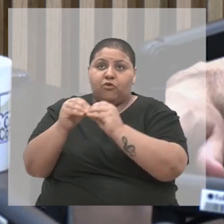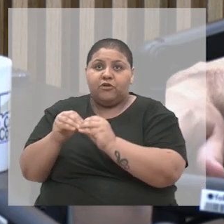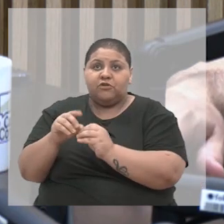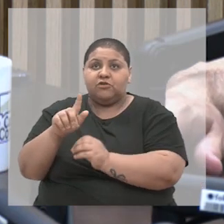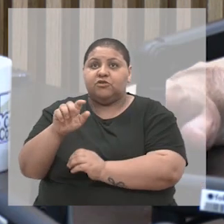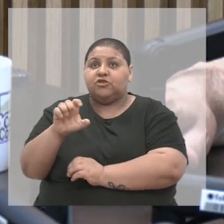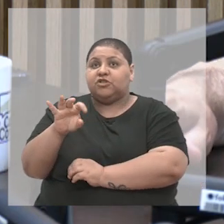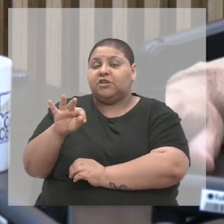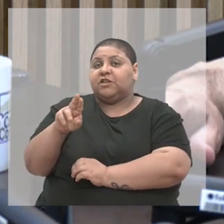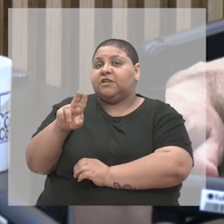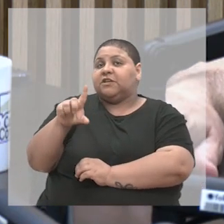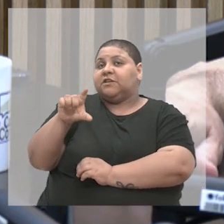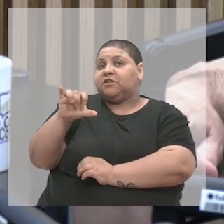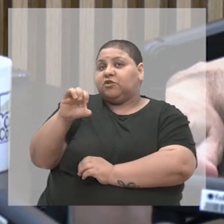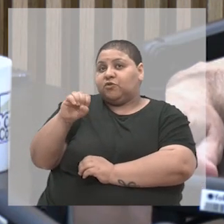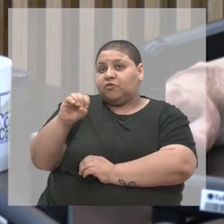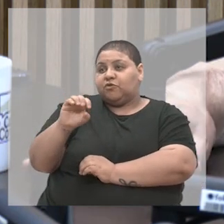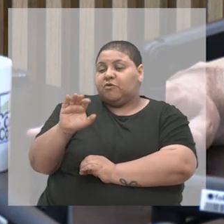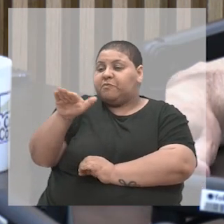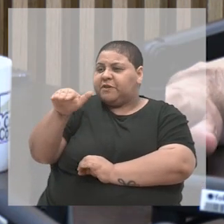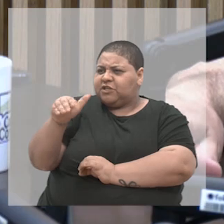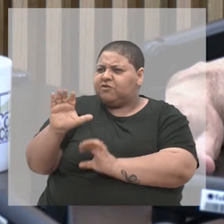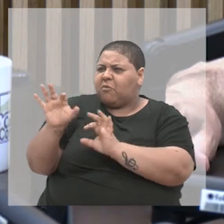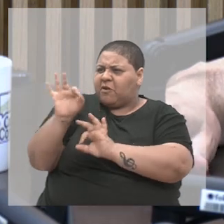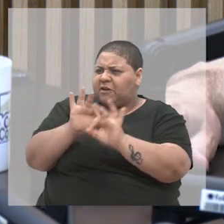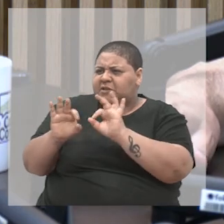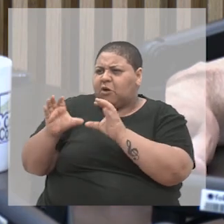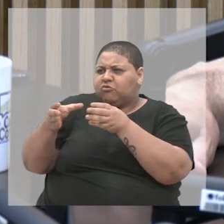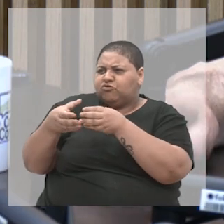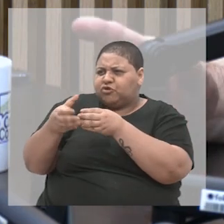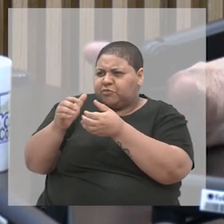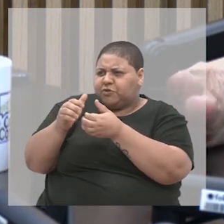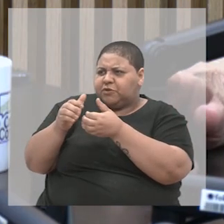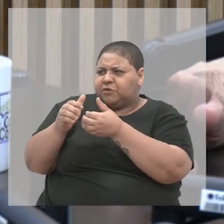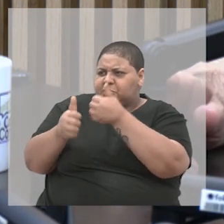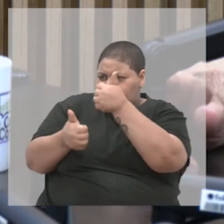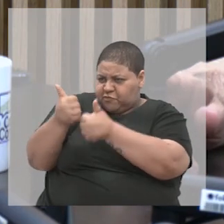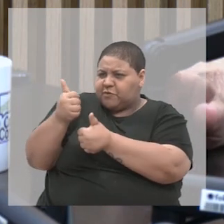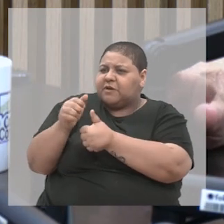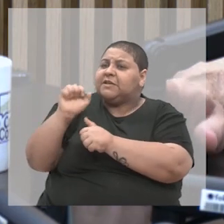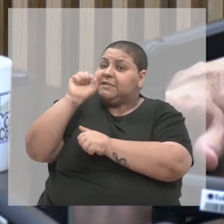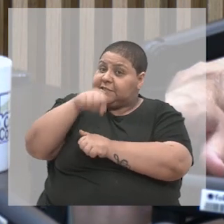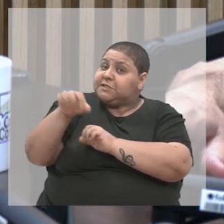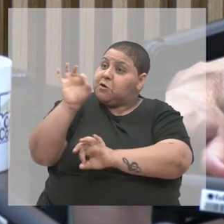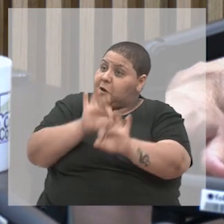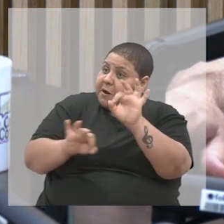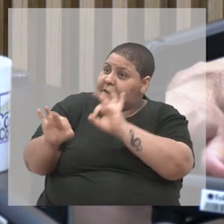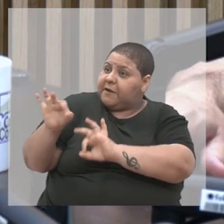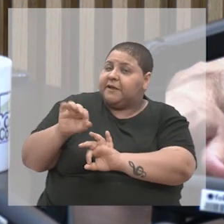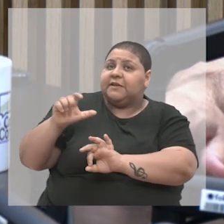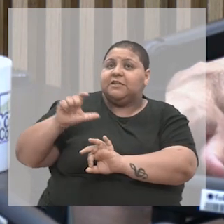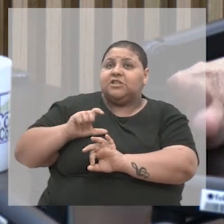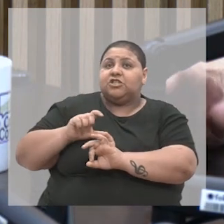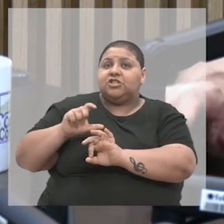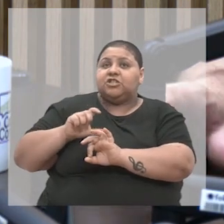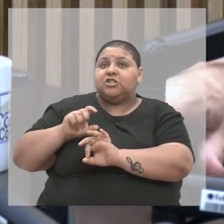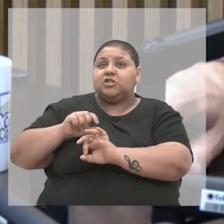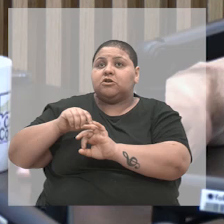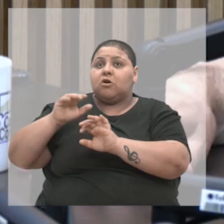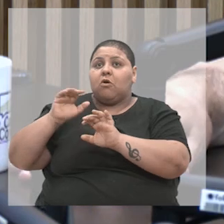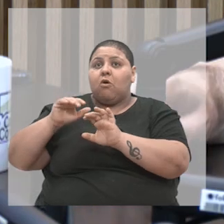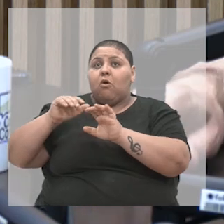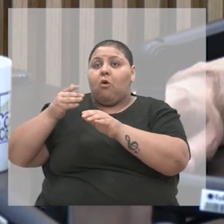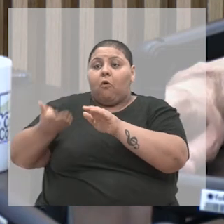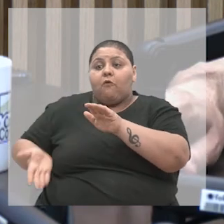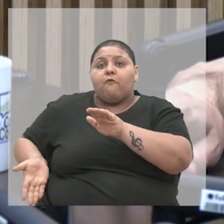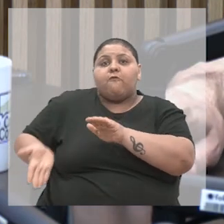para ele, vamos montar um time de handebol aqui, seu Getúlio. Magro, contigo sim, então monta os caras. E ele tinha o voleibol sempre foi muito forte da URGS. Isso. E